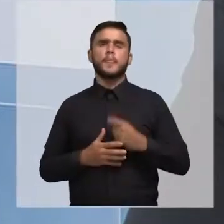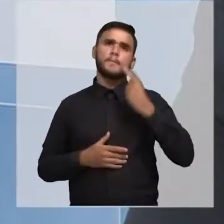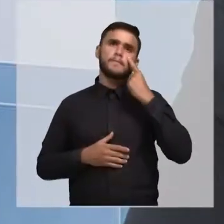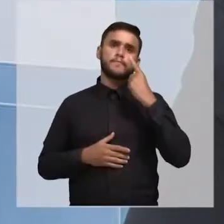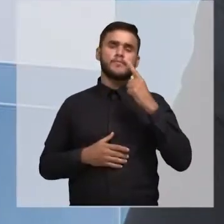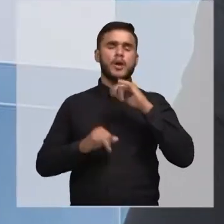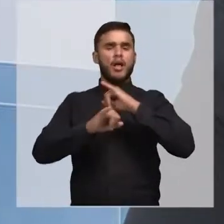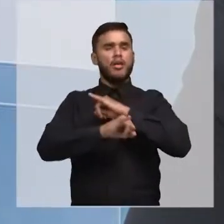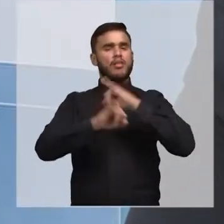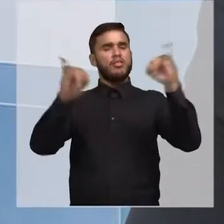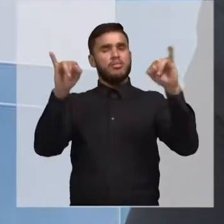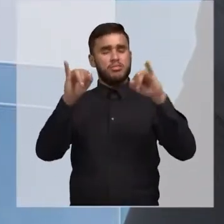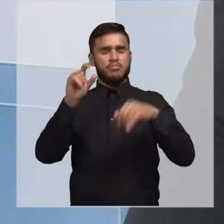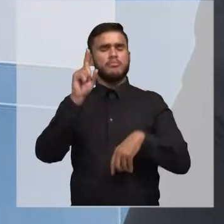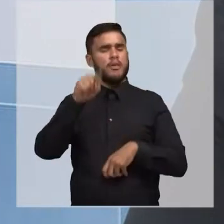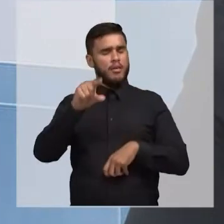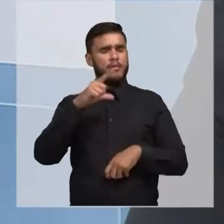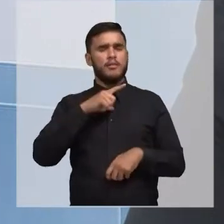soltaram,